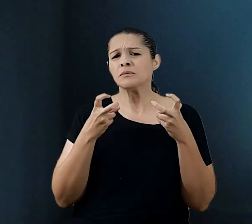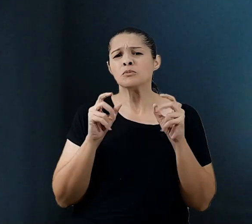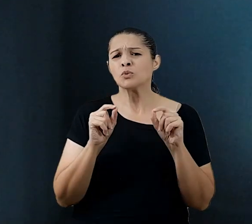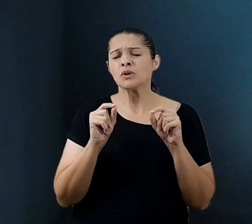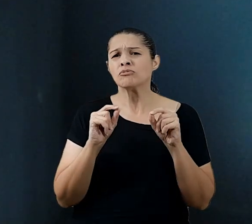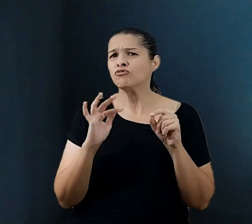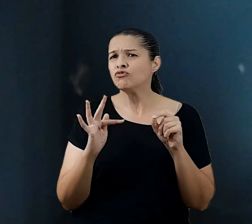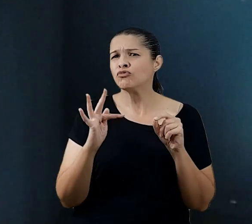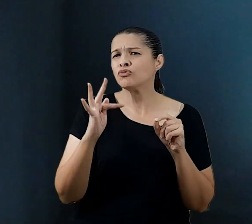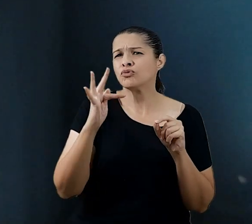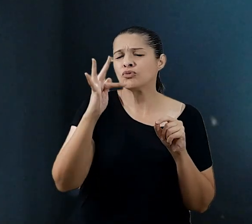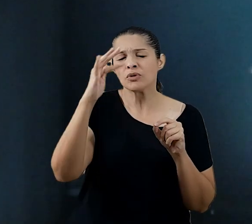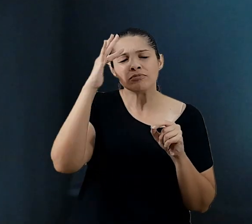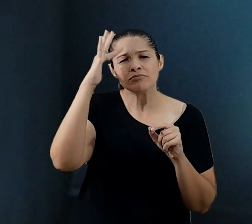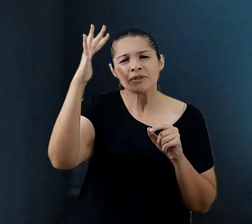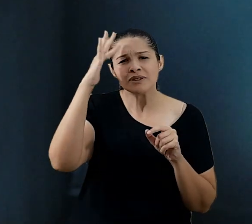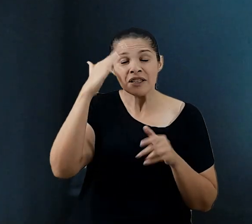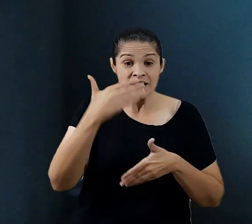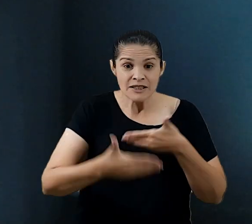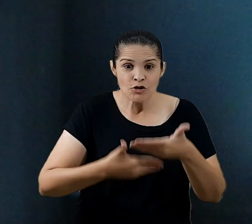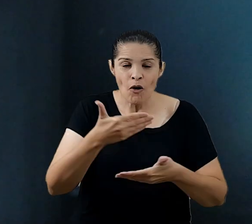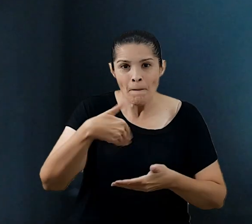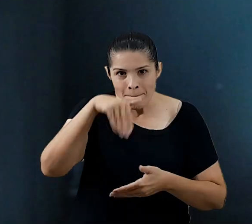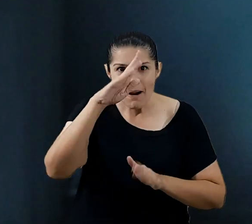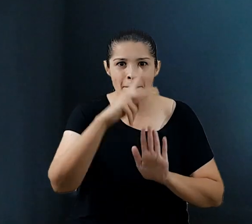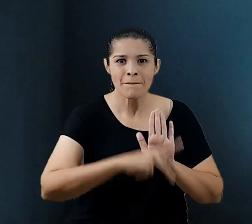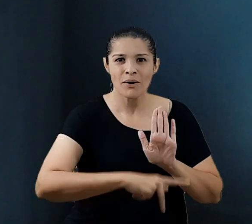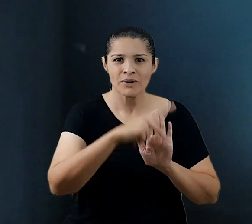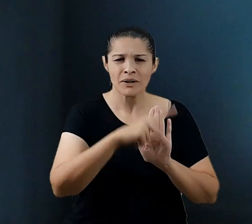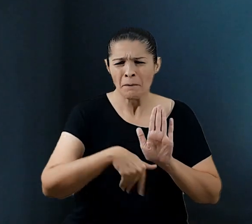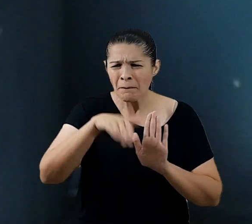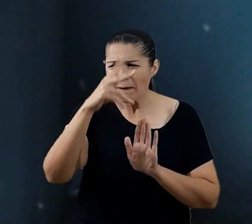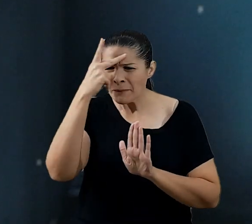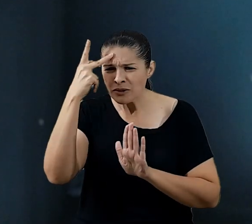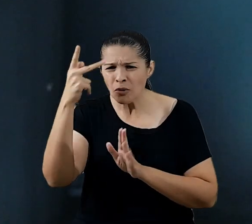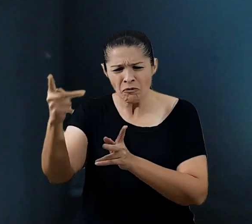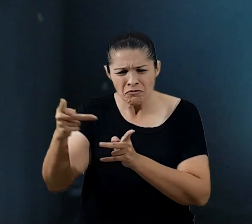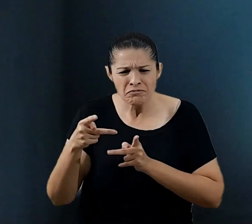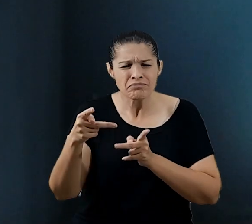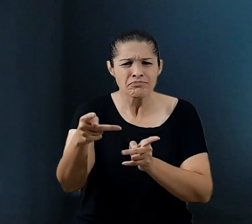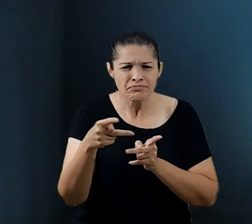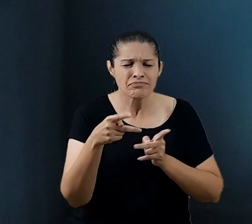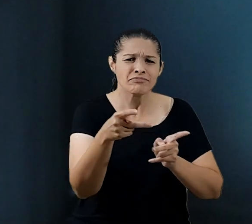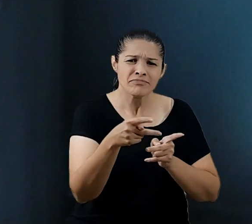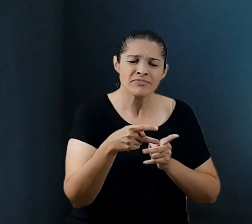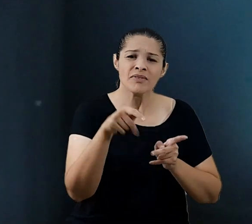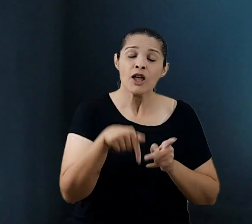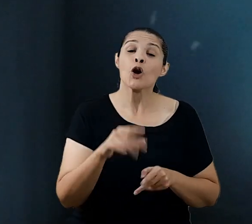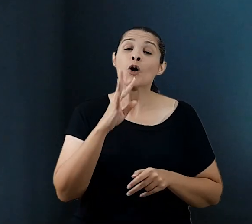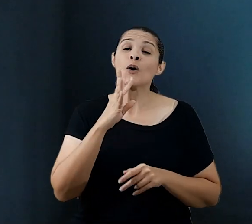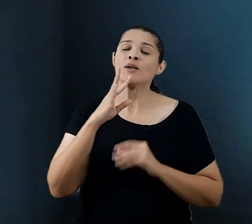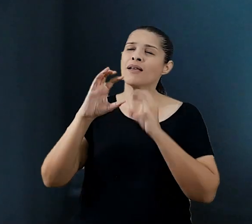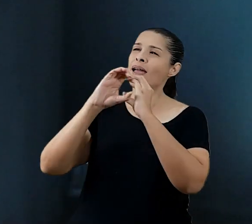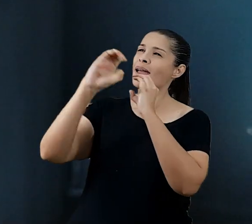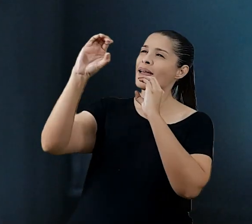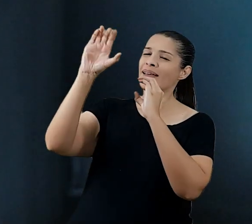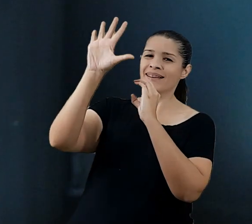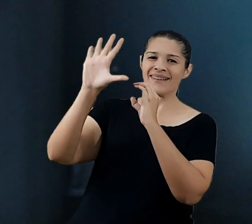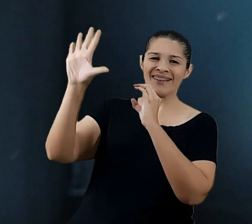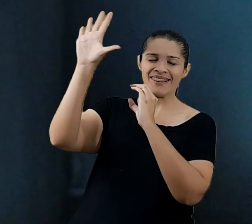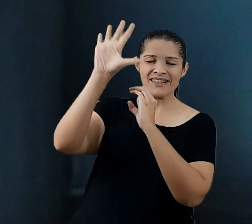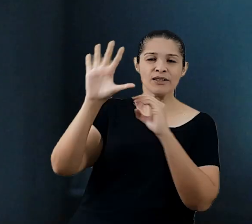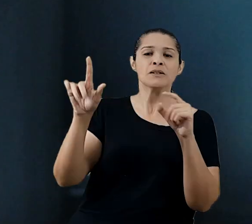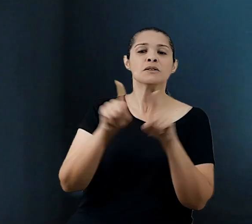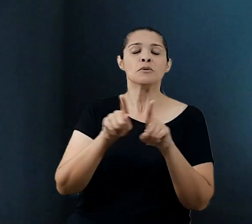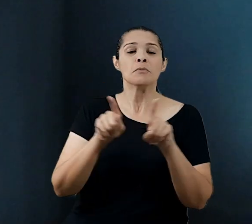frente desenvolvendo mais projetos para poder trazer mais pessoas para conhecer o observatório e também a astronomia, como